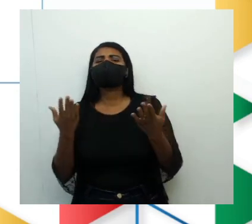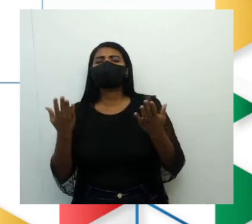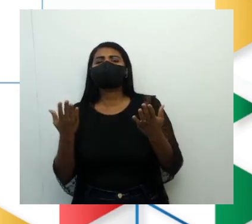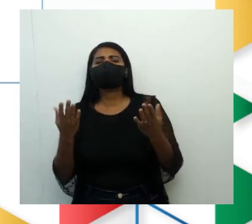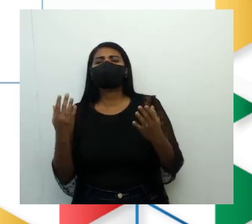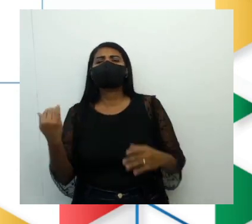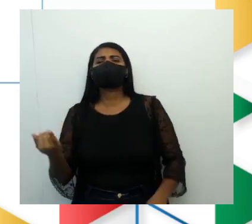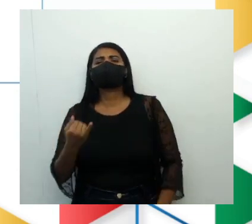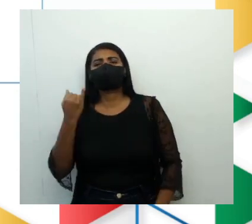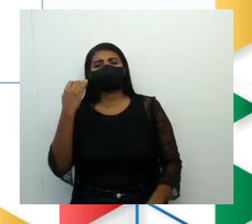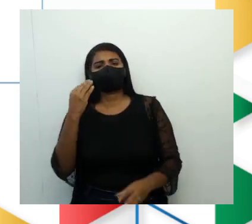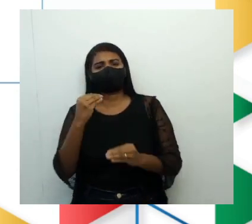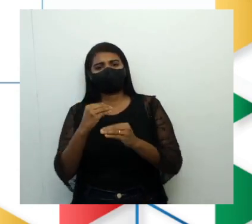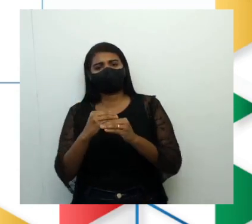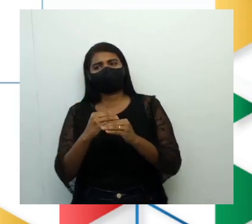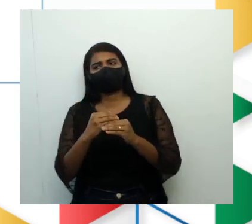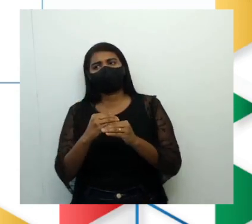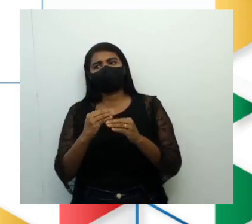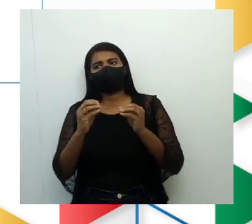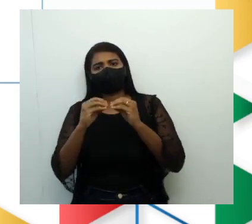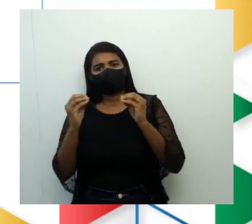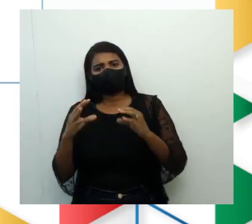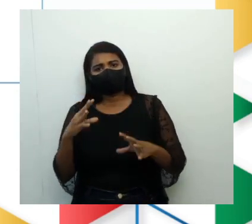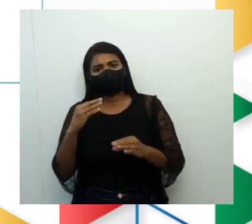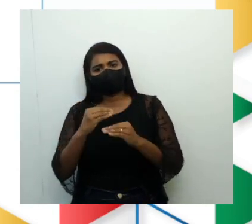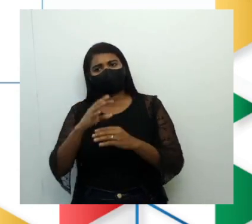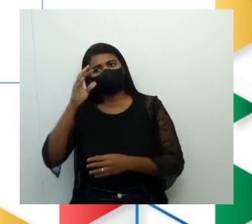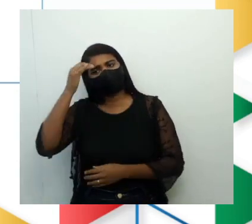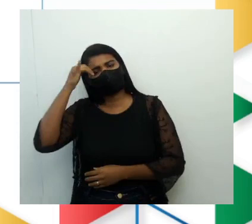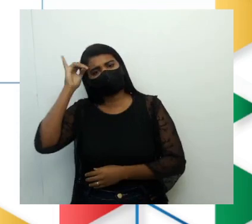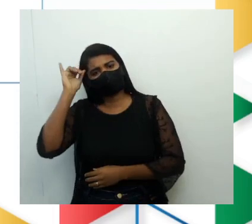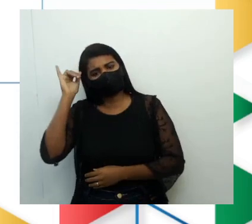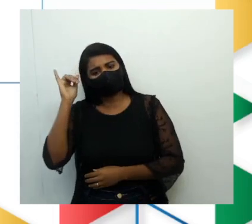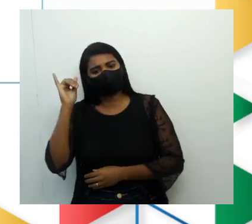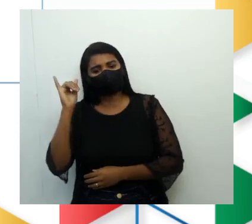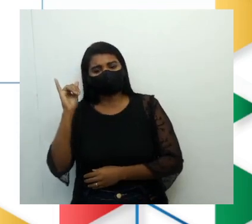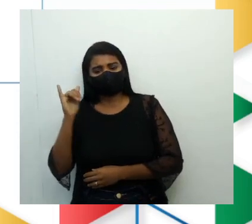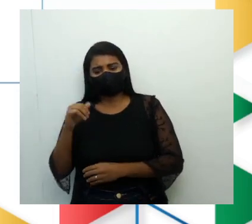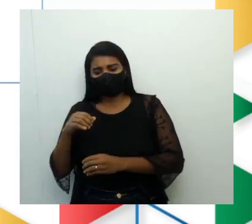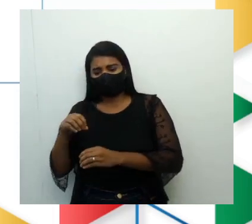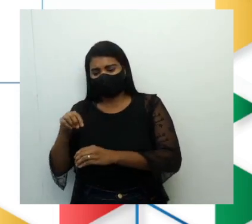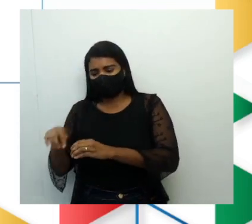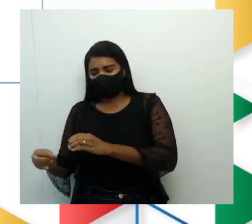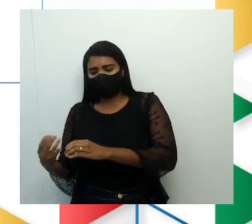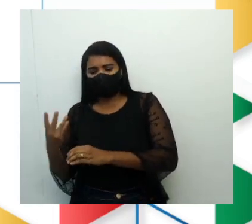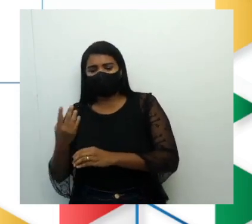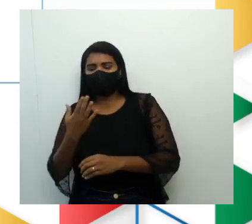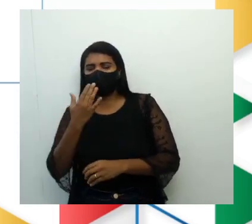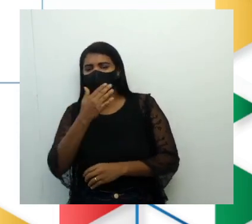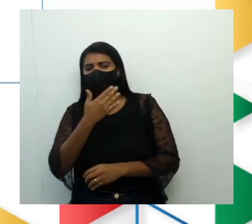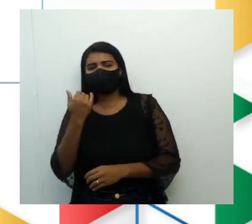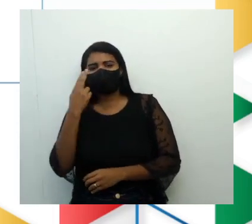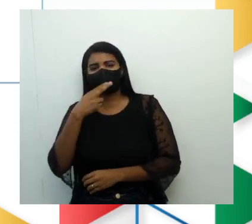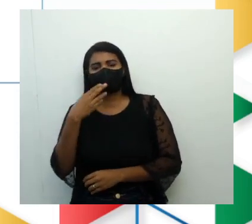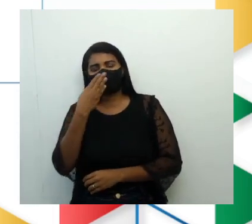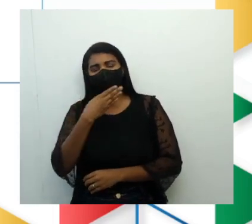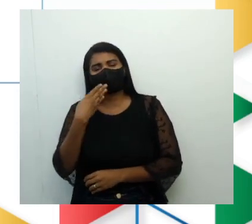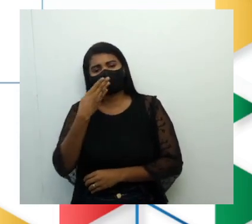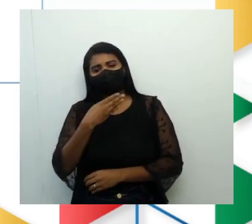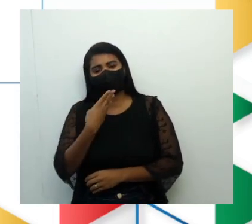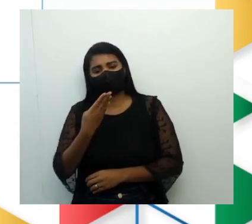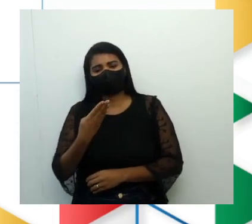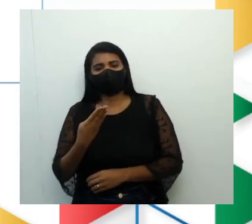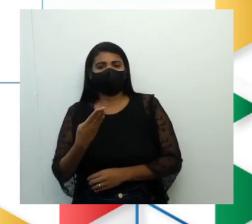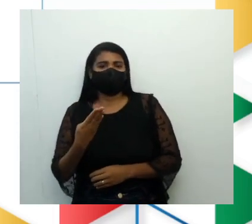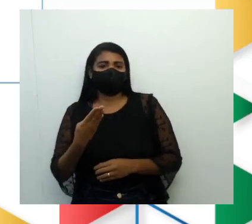finalidade? Criação da pecuária, para auxiliar o trabalho dos engenhos, alimentar a população das regiões açucareiras,